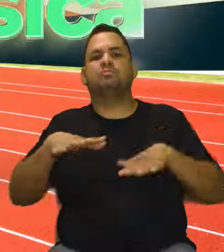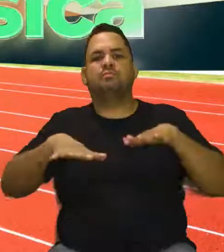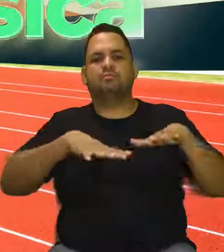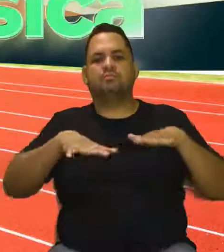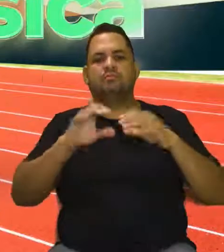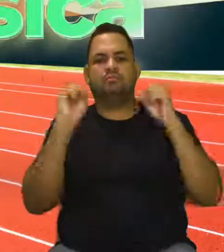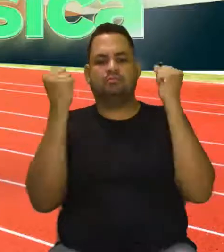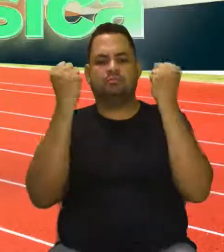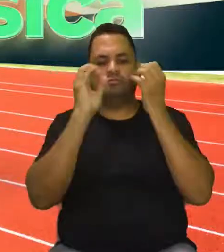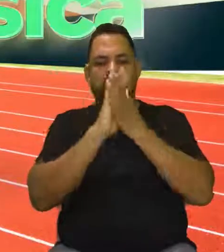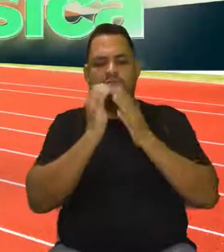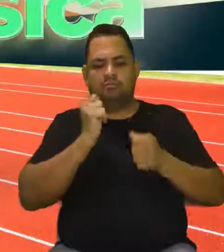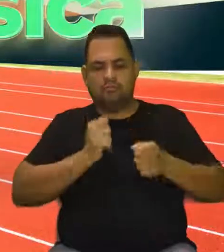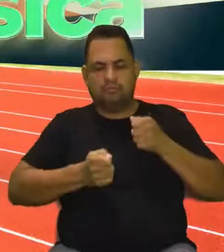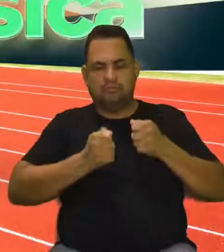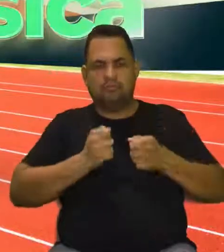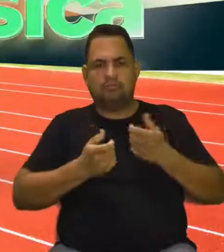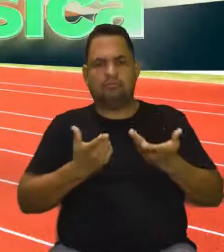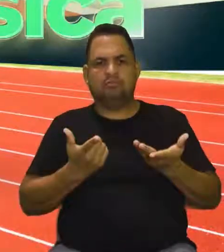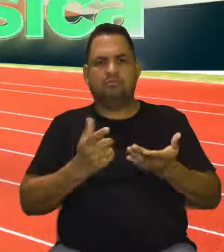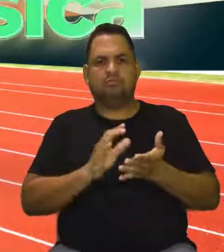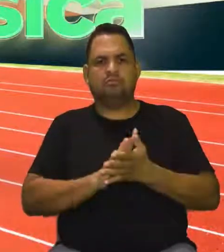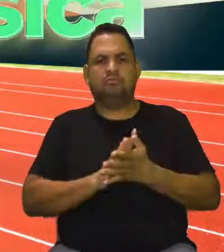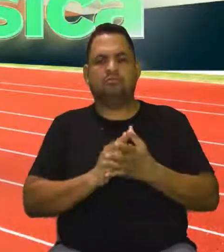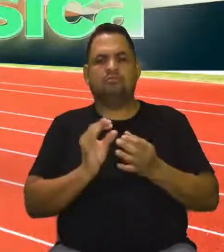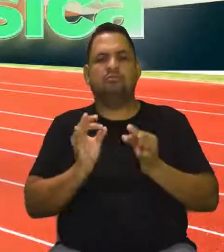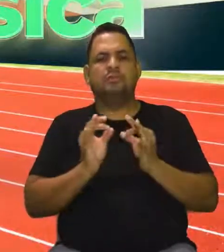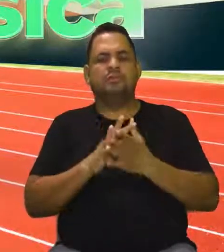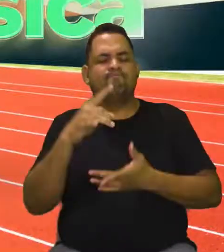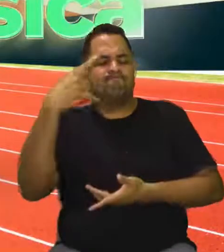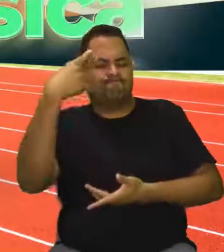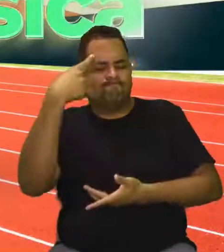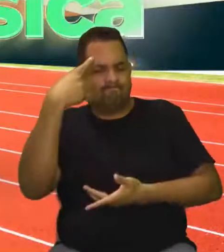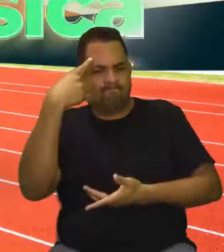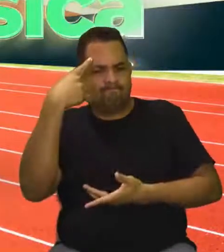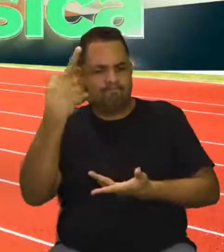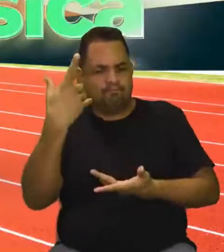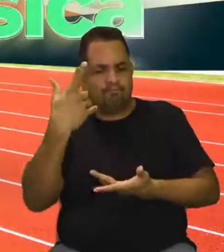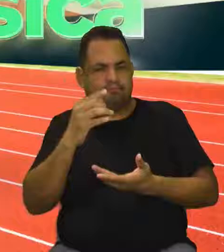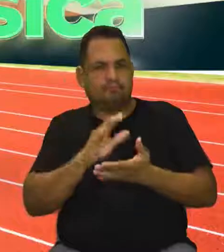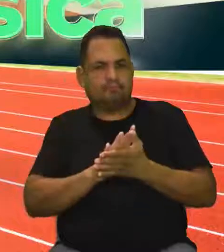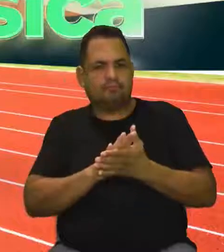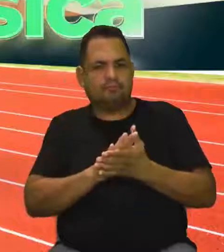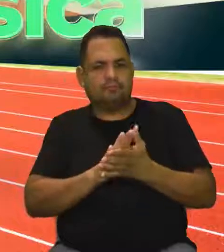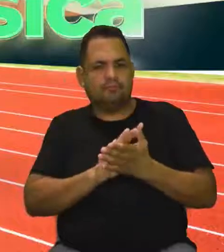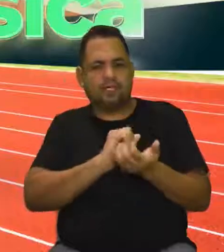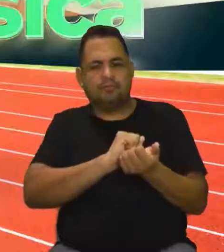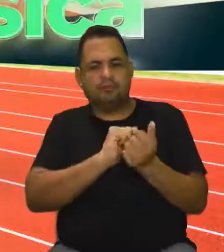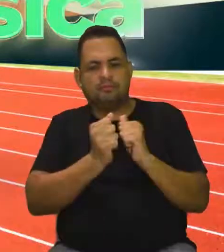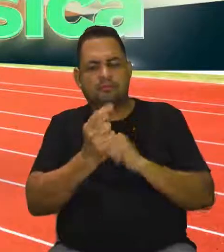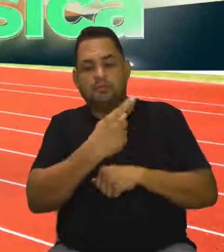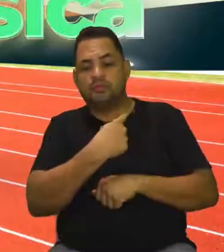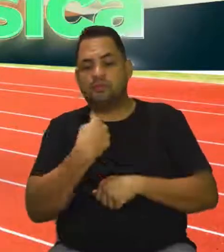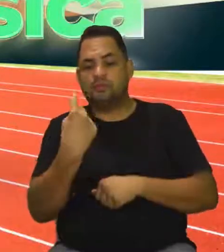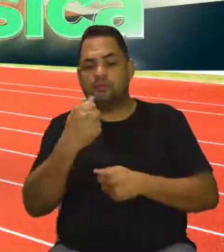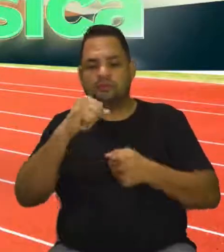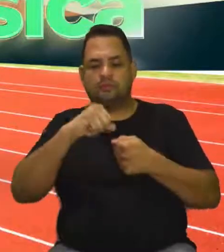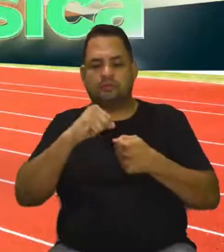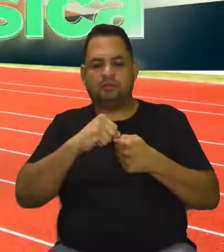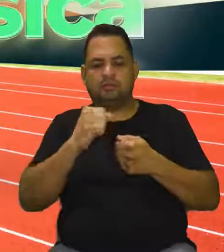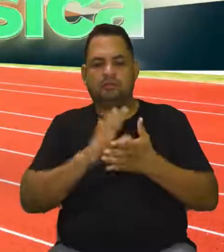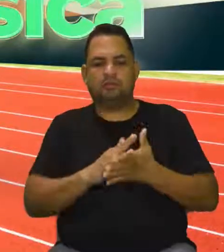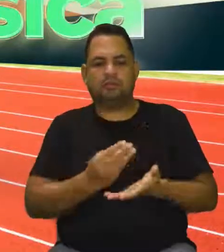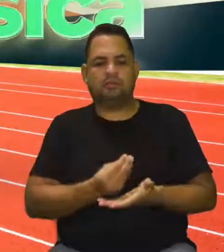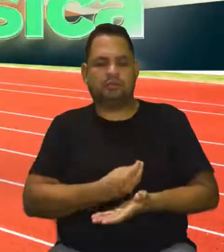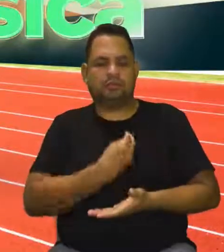da ginástica funcional, eles foram pensados para adaptar o que nós já fazemos na nossa